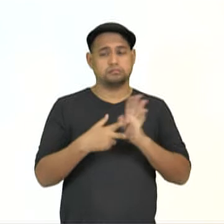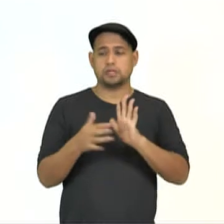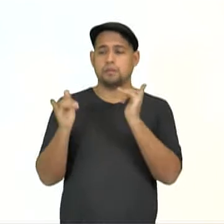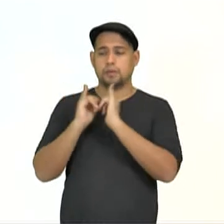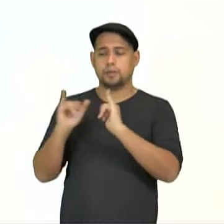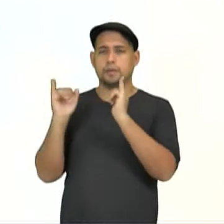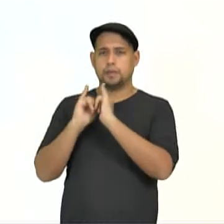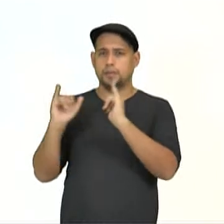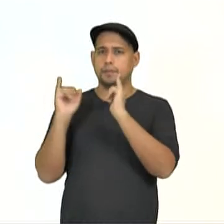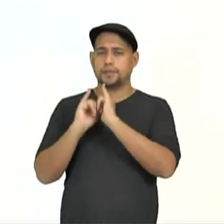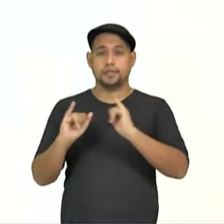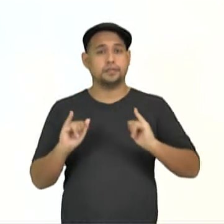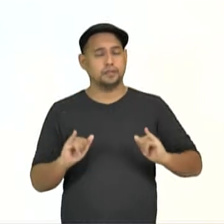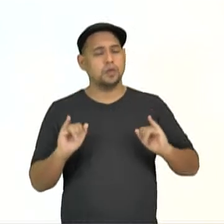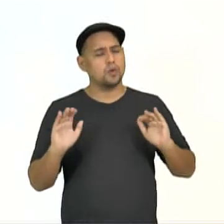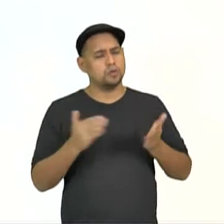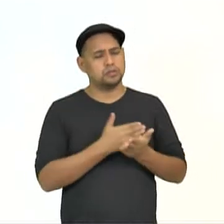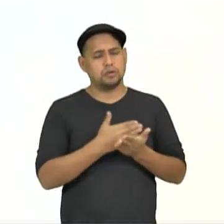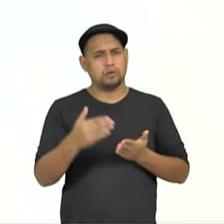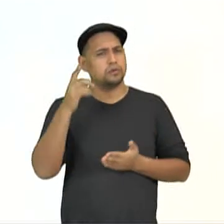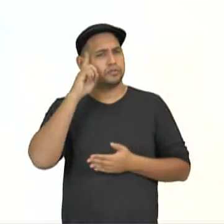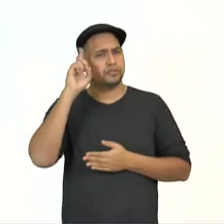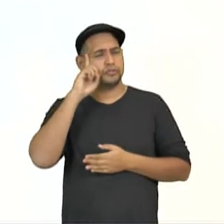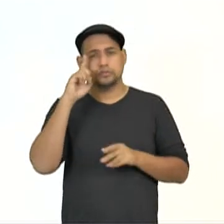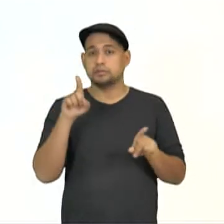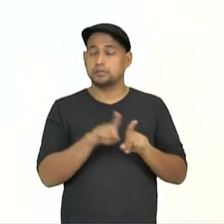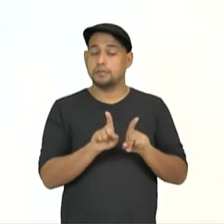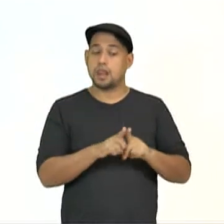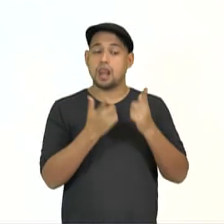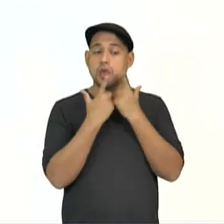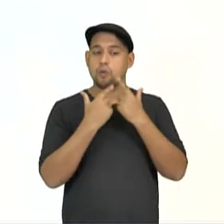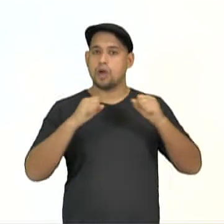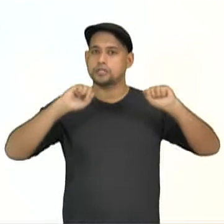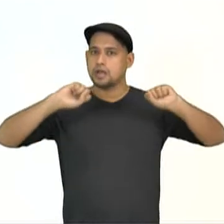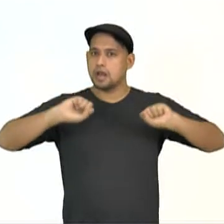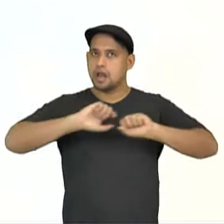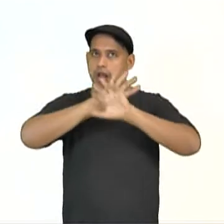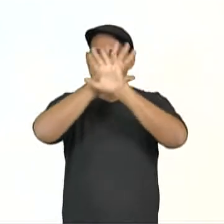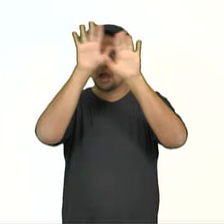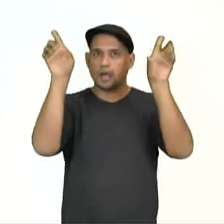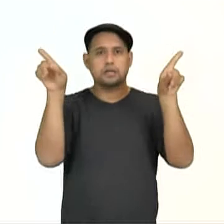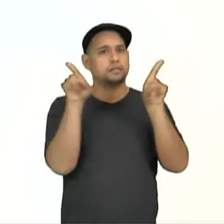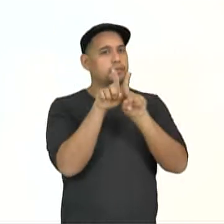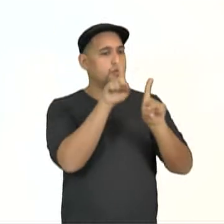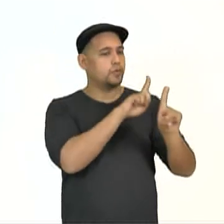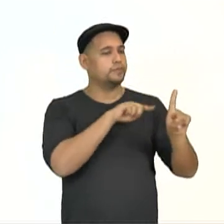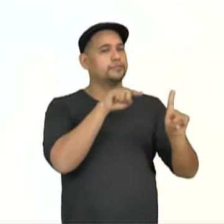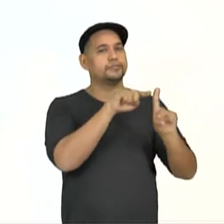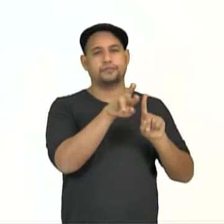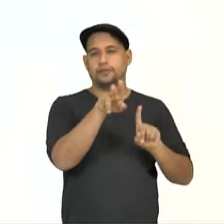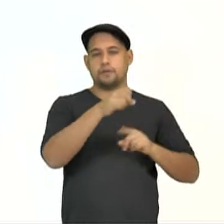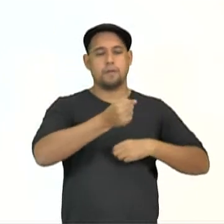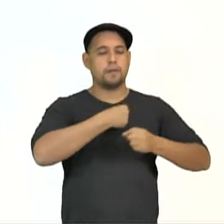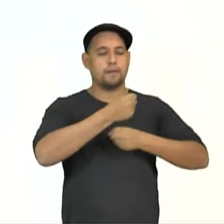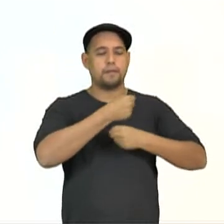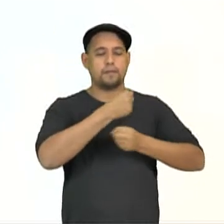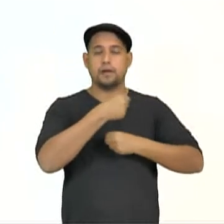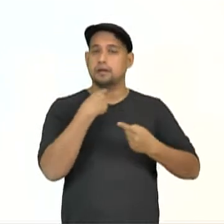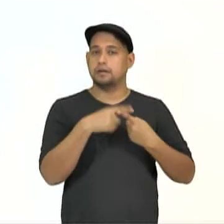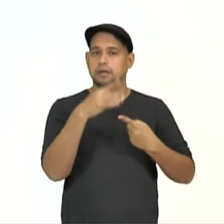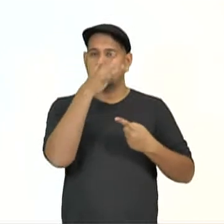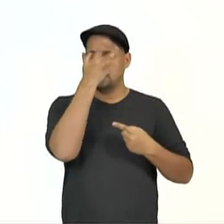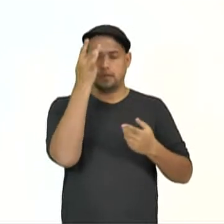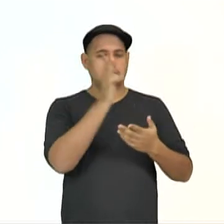notícia. Fatos atuais e cotidianos, linguagem clara e objetiva da mesma forma da reportagem, porque o